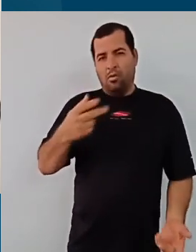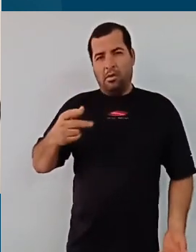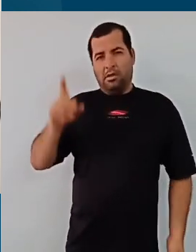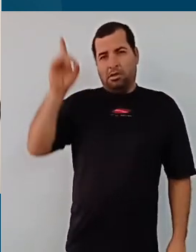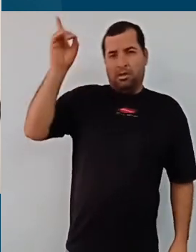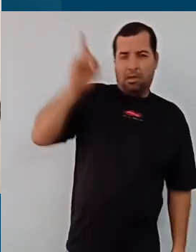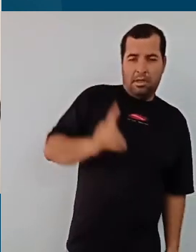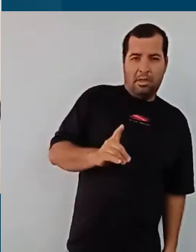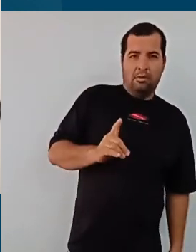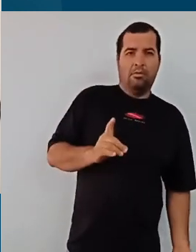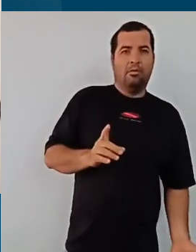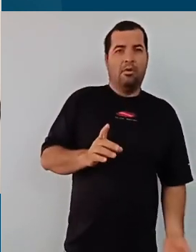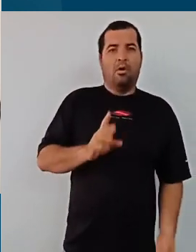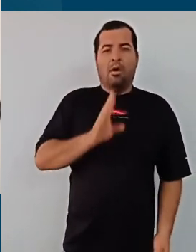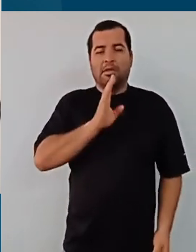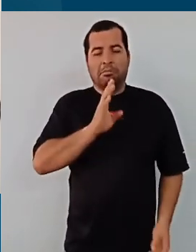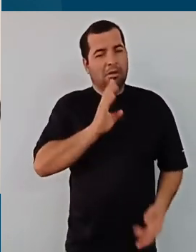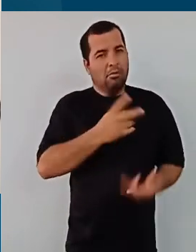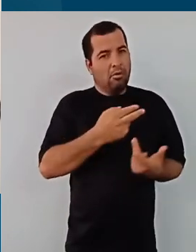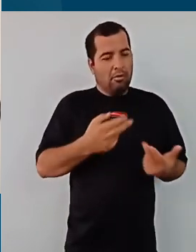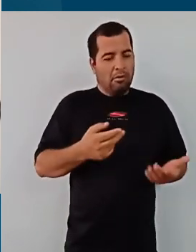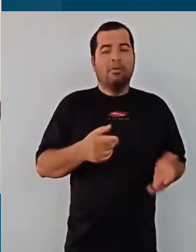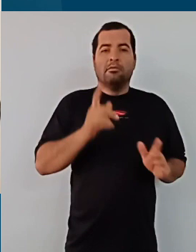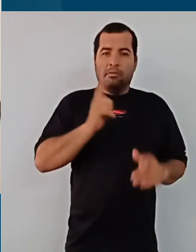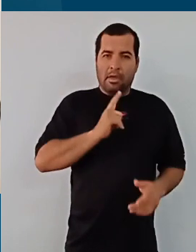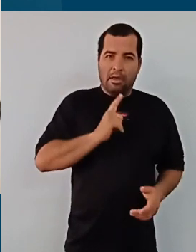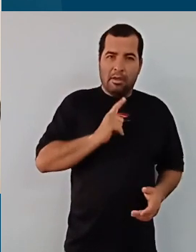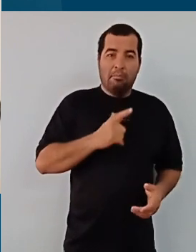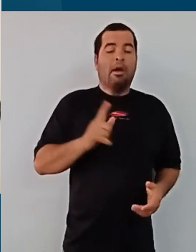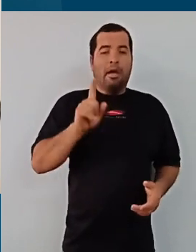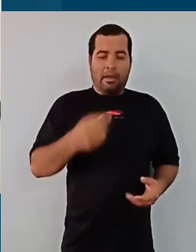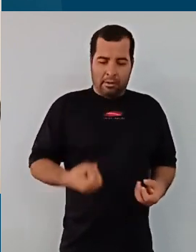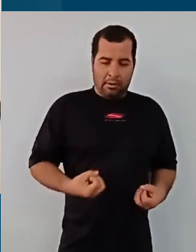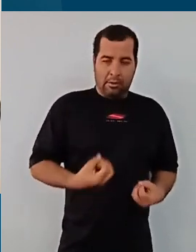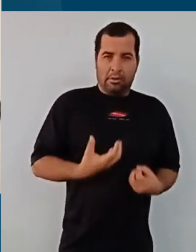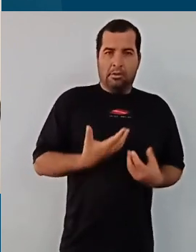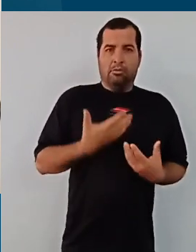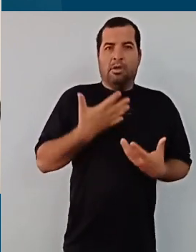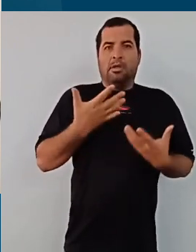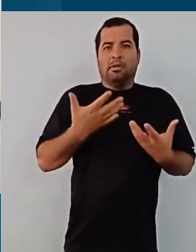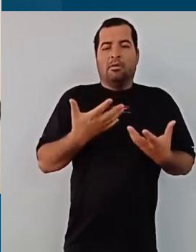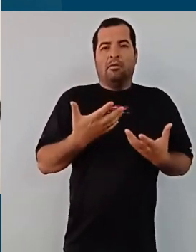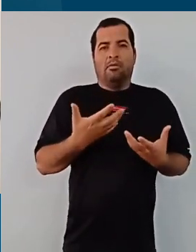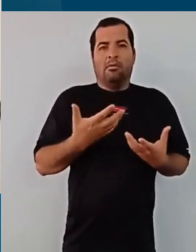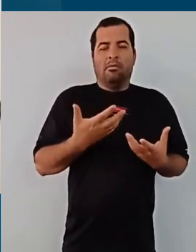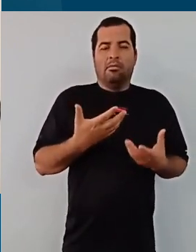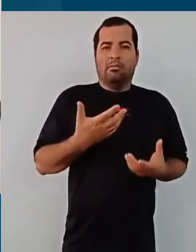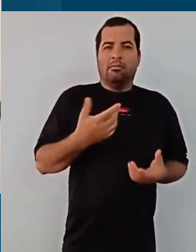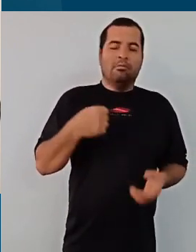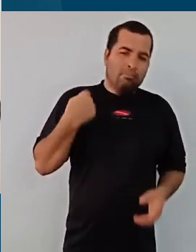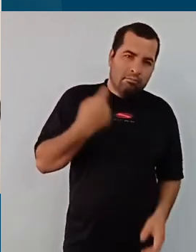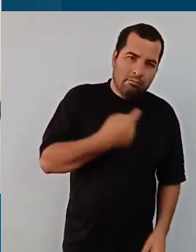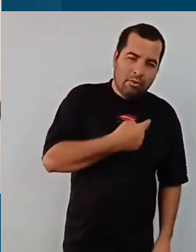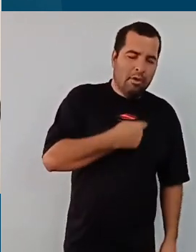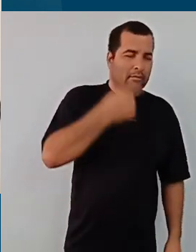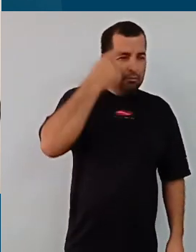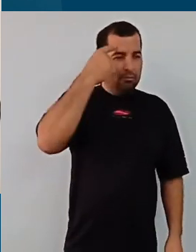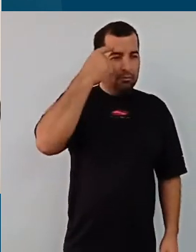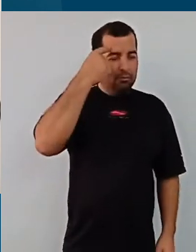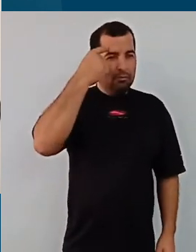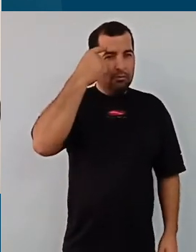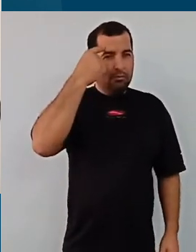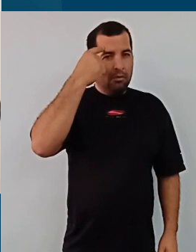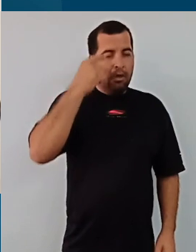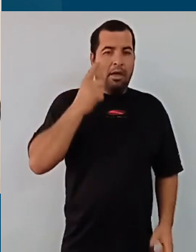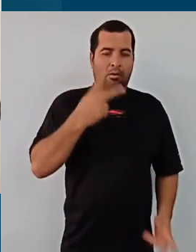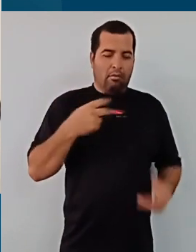ali estabelecidos, aquilo sempre foi uma inspiração, né? Deve ser uma inspiração e nunca uma